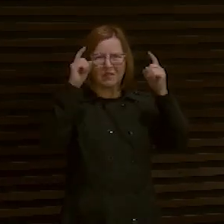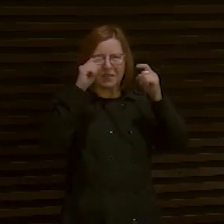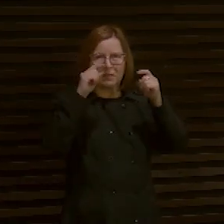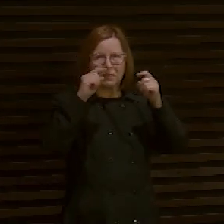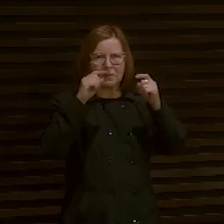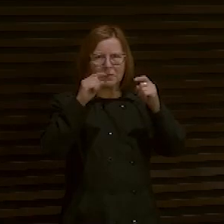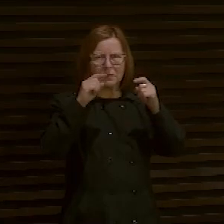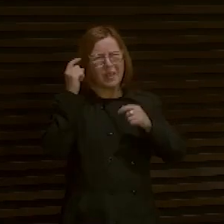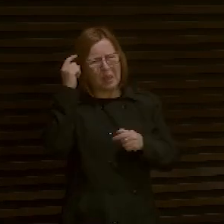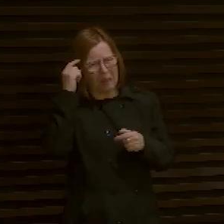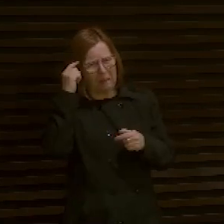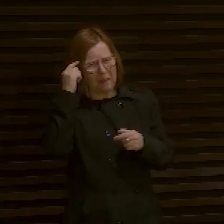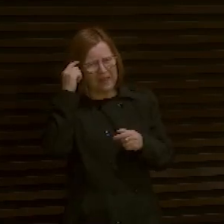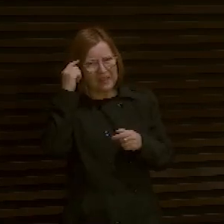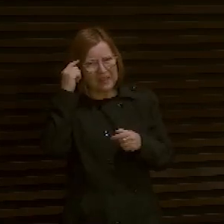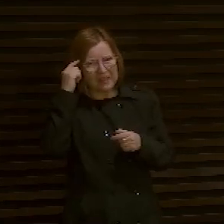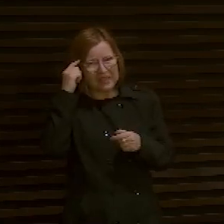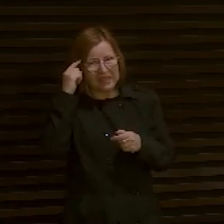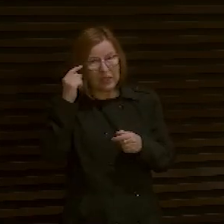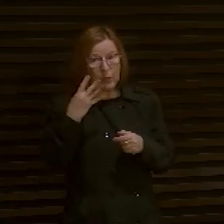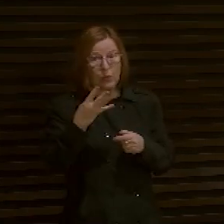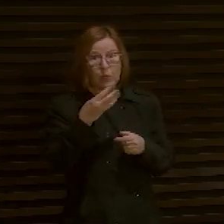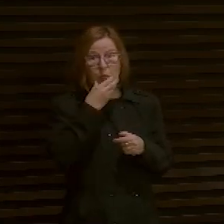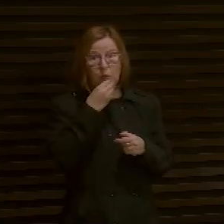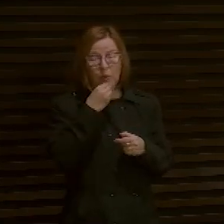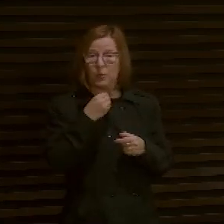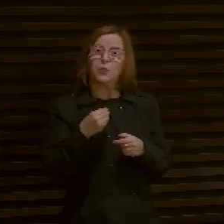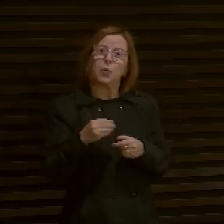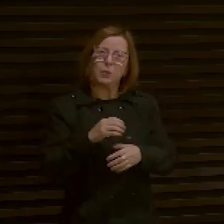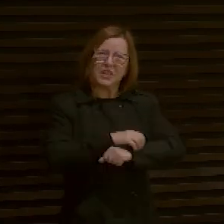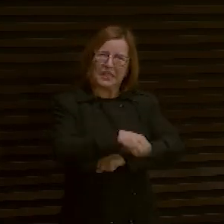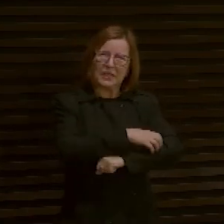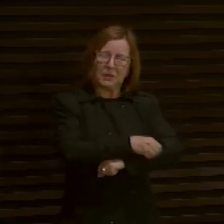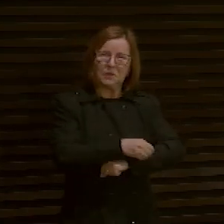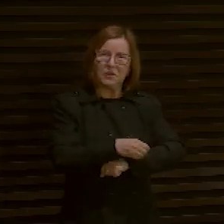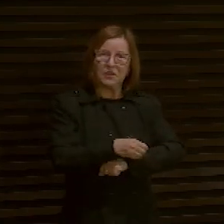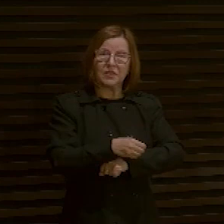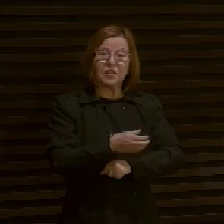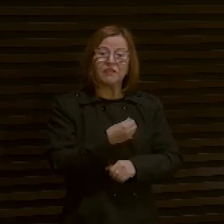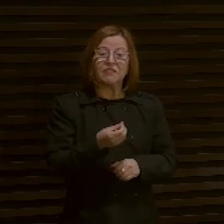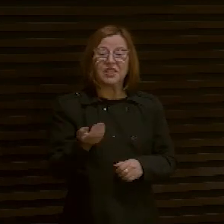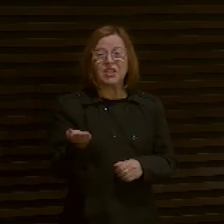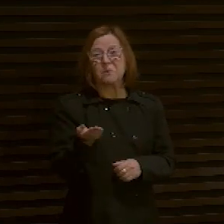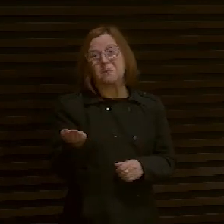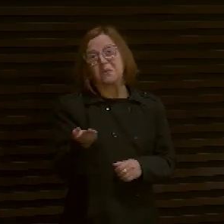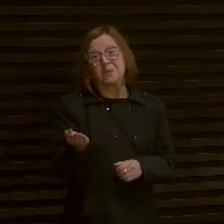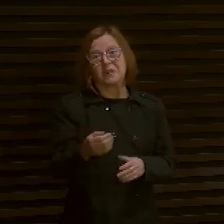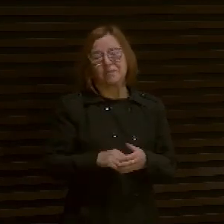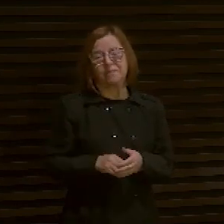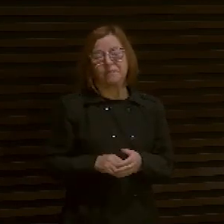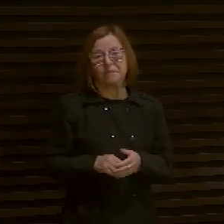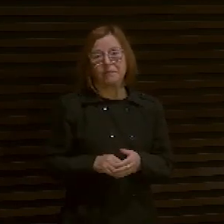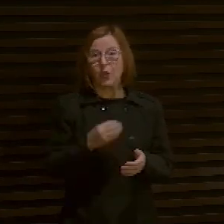migalha de esterco de pomba, e olha lá, porque já tinha acabado as migalhas do esterco de pomba. Eles estavam lá, não podiam entrar porque tinham doença de